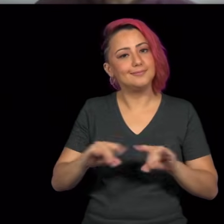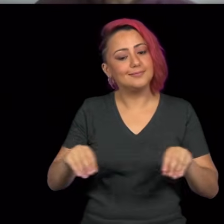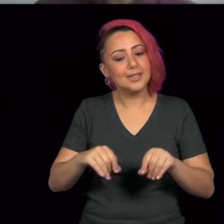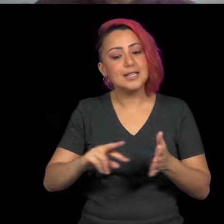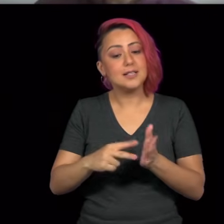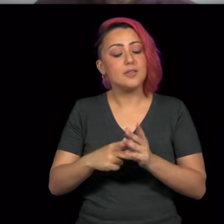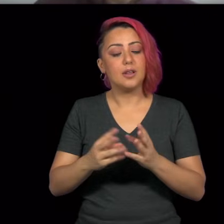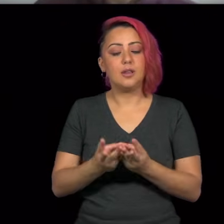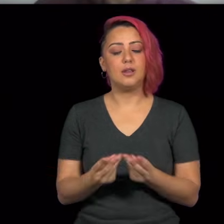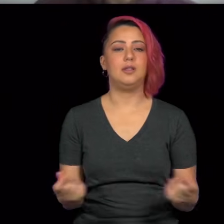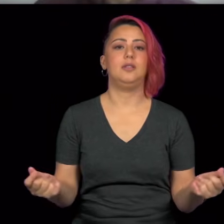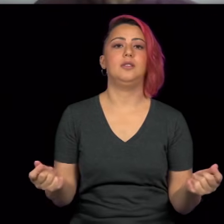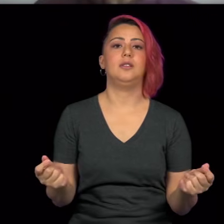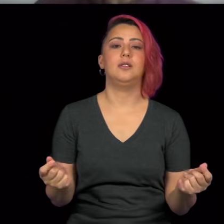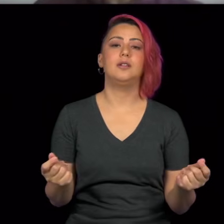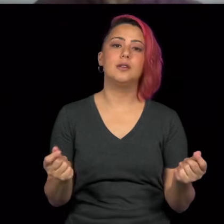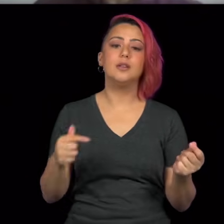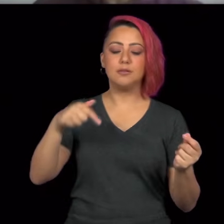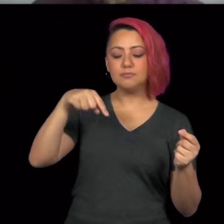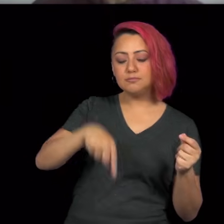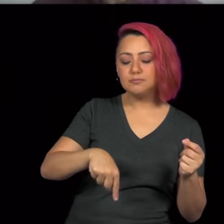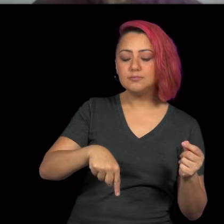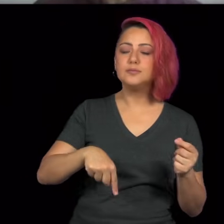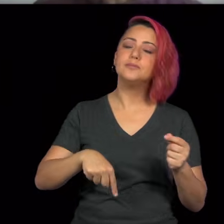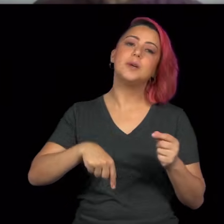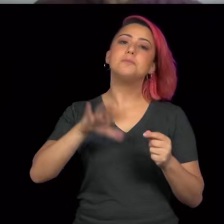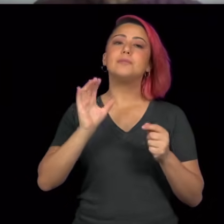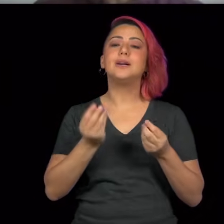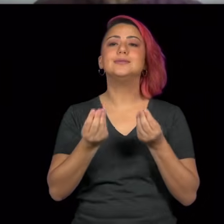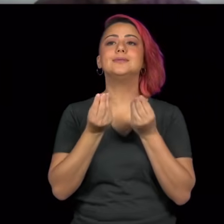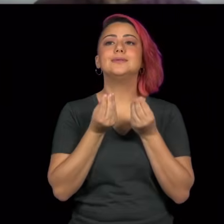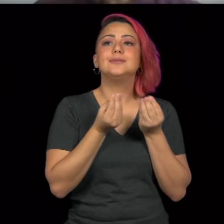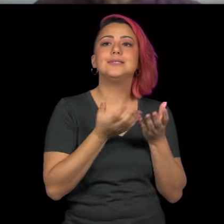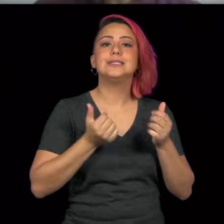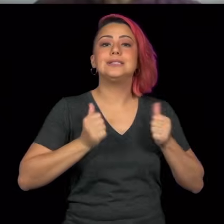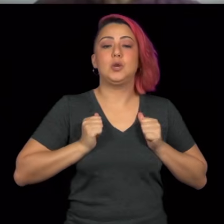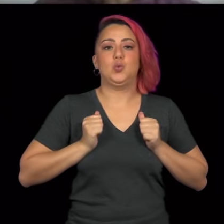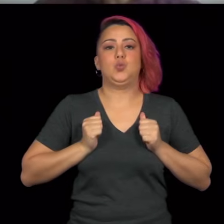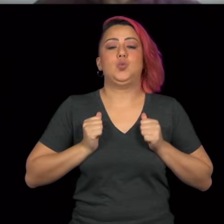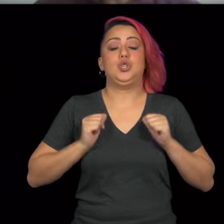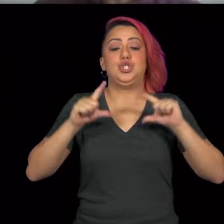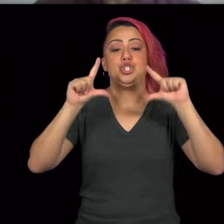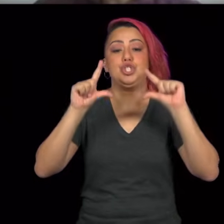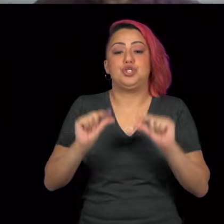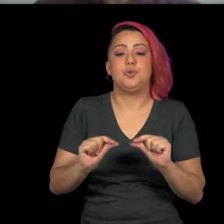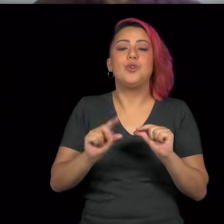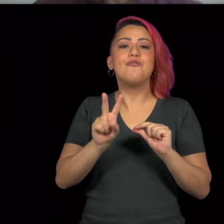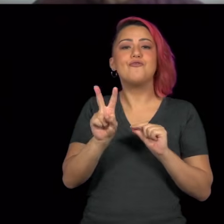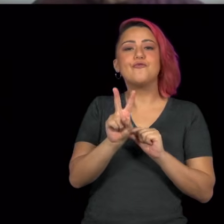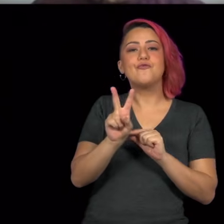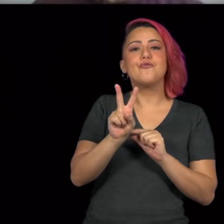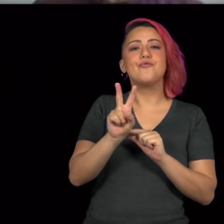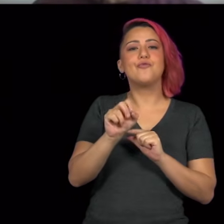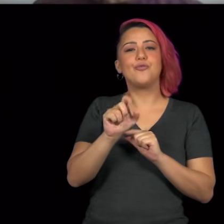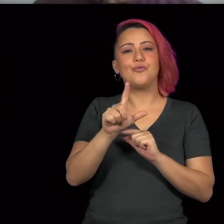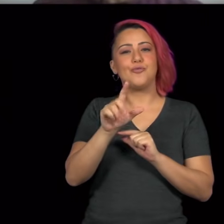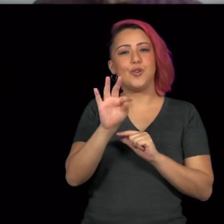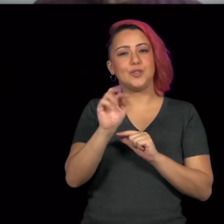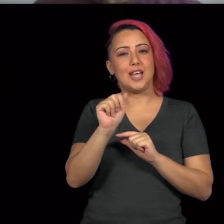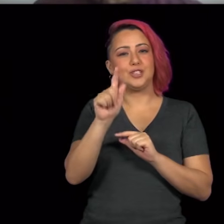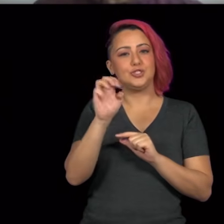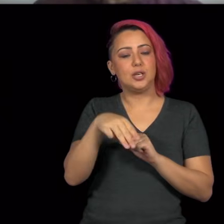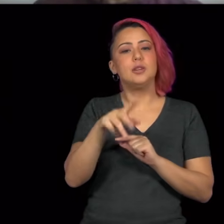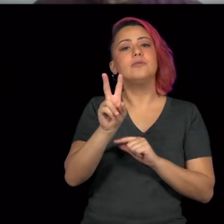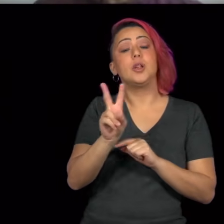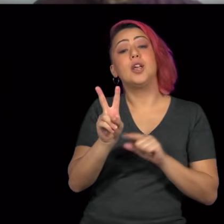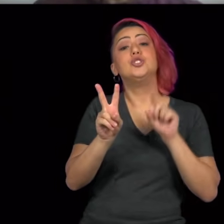de corrente vá para a Terra. O que significa isso? Você baixa, você reduz essa voltagem, né? A base, ela